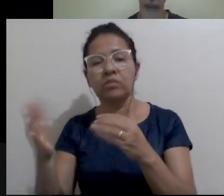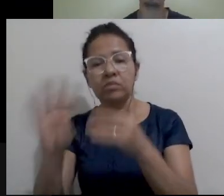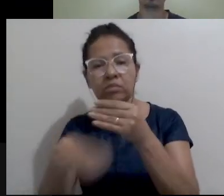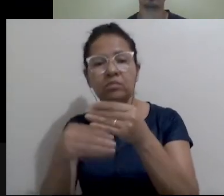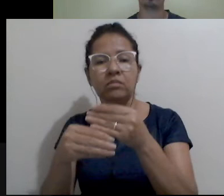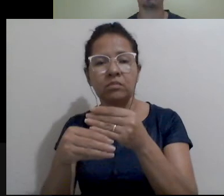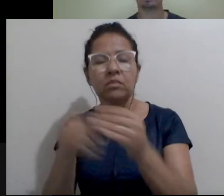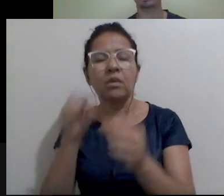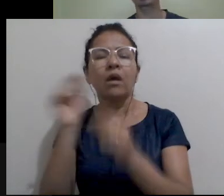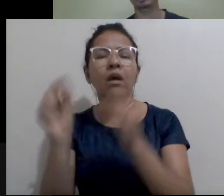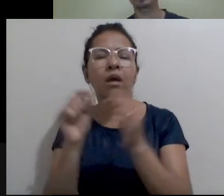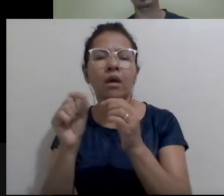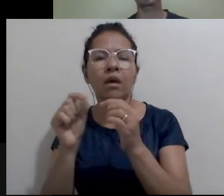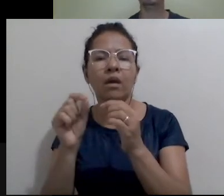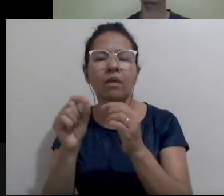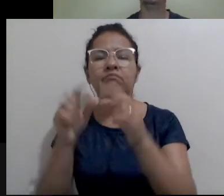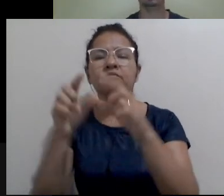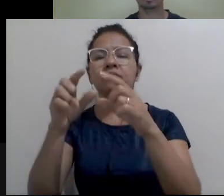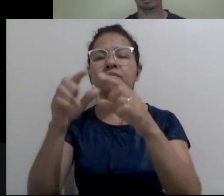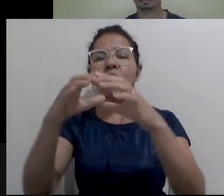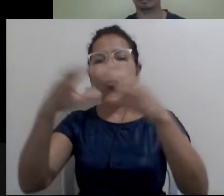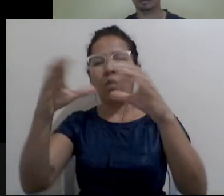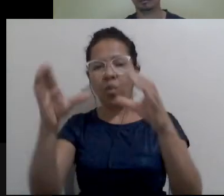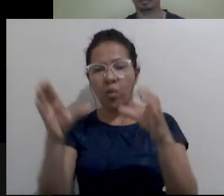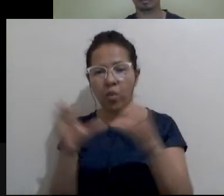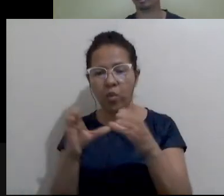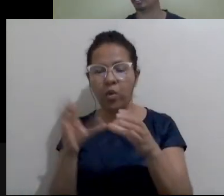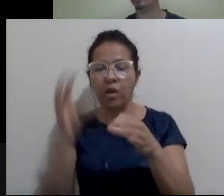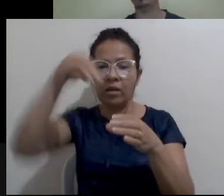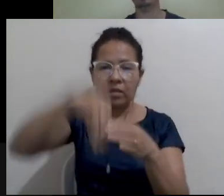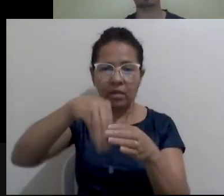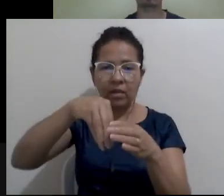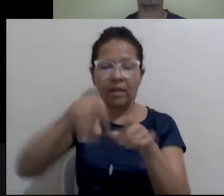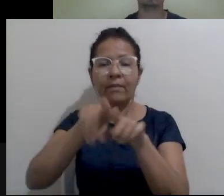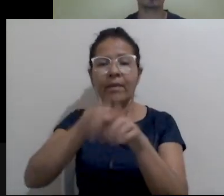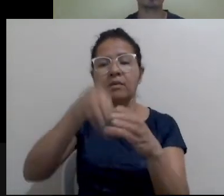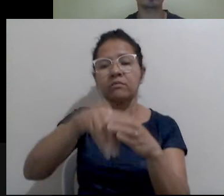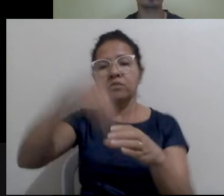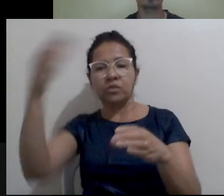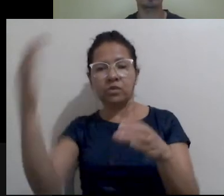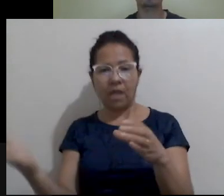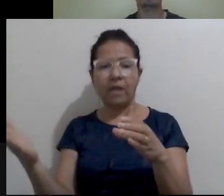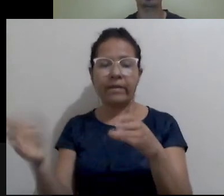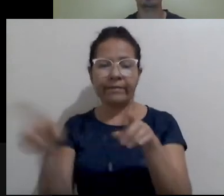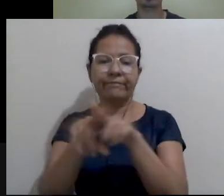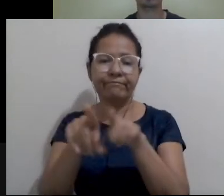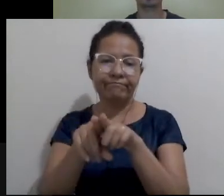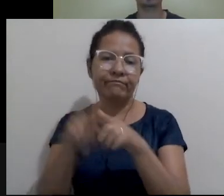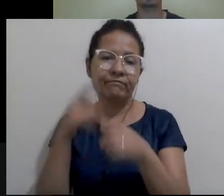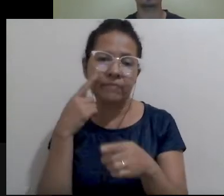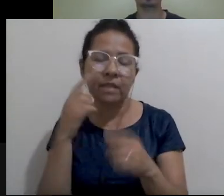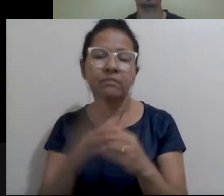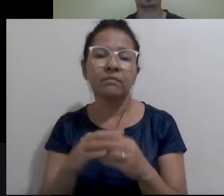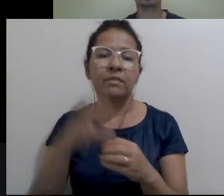esses compostos de esfera interna e de esfera externa? Vamos voltar lá. A gente vai ver no próximo, mas eu vou voltar rapidinho aqui para vocês ficarem